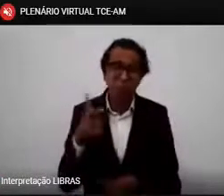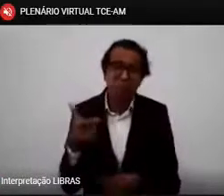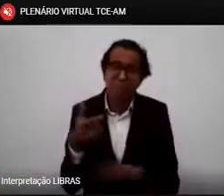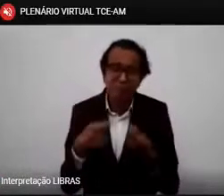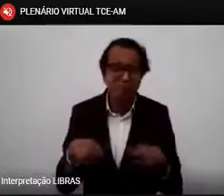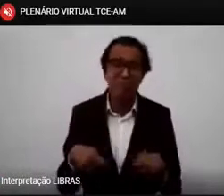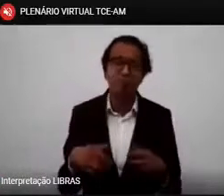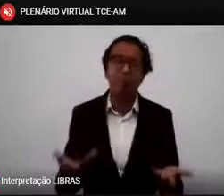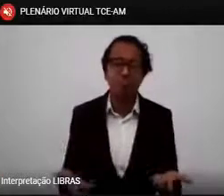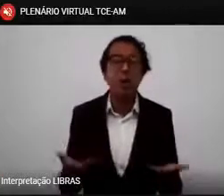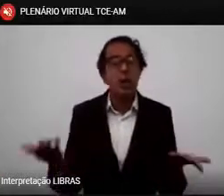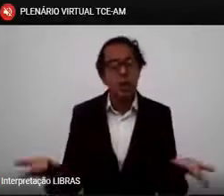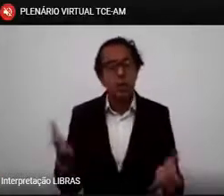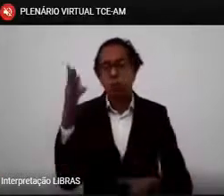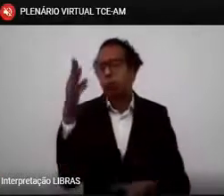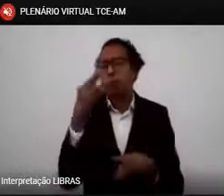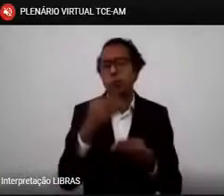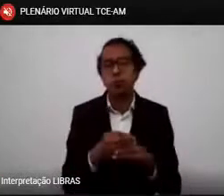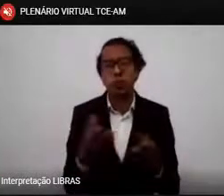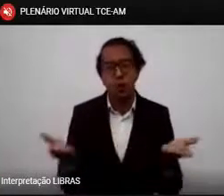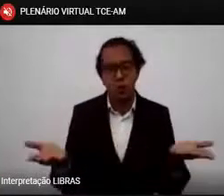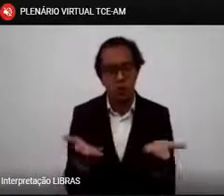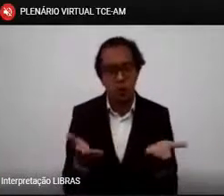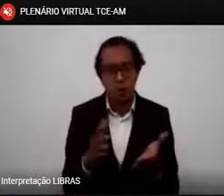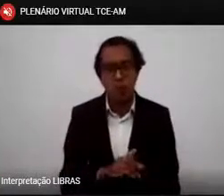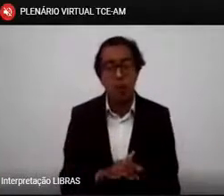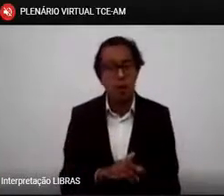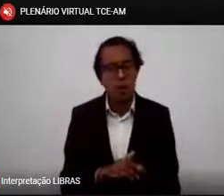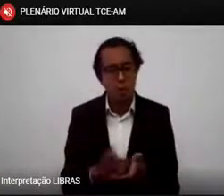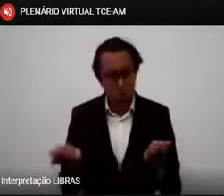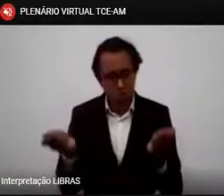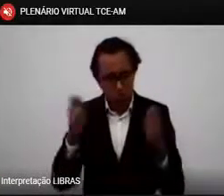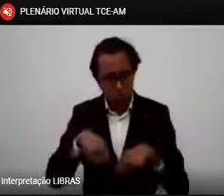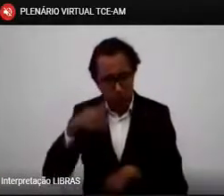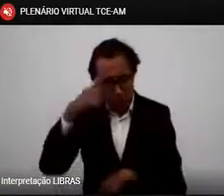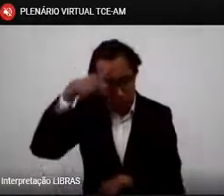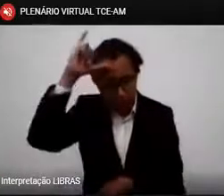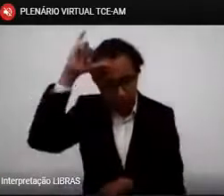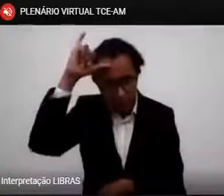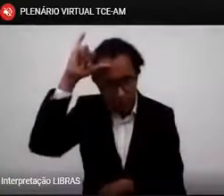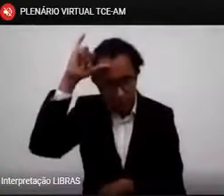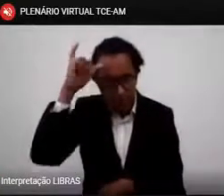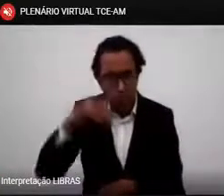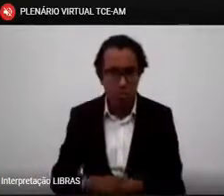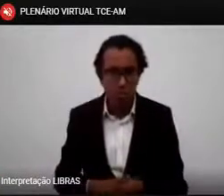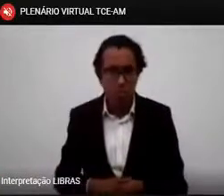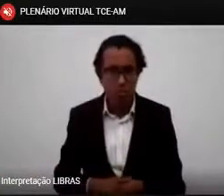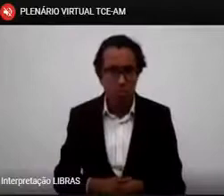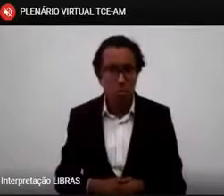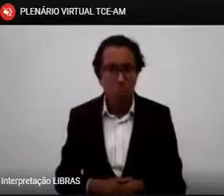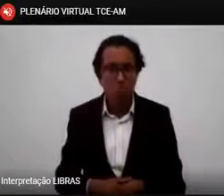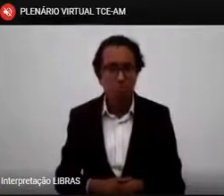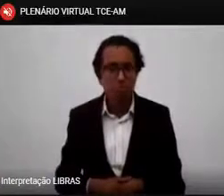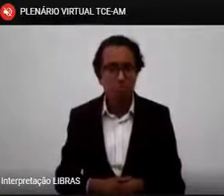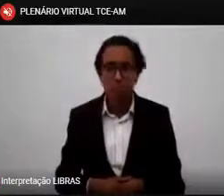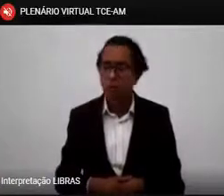aqui. Podemos evitar o ponto de não retorno? Próximo. Nós temos que